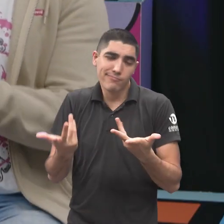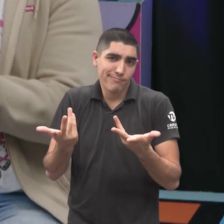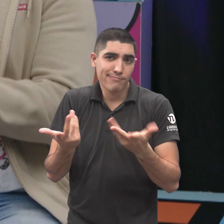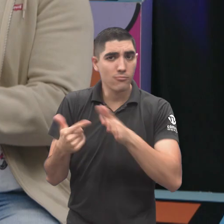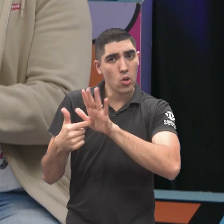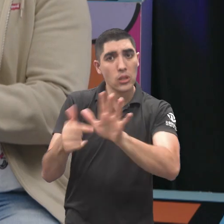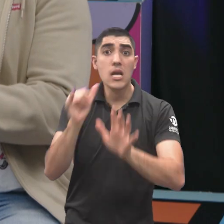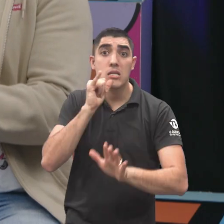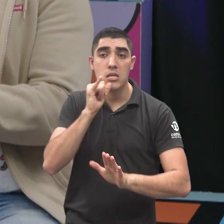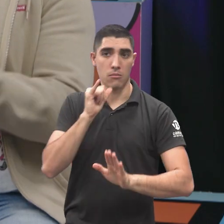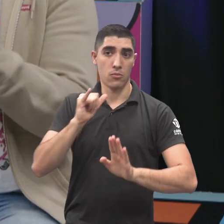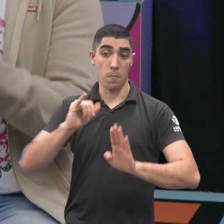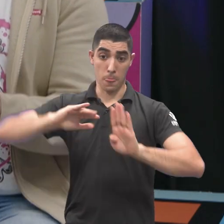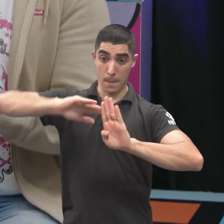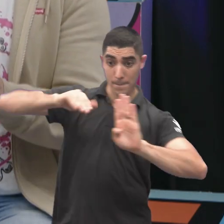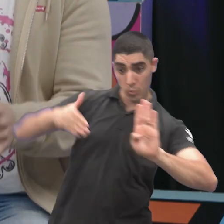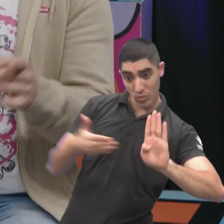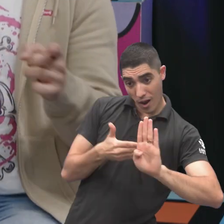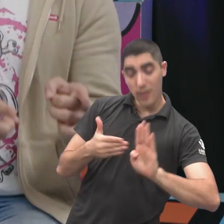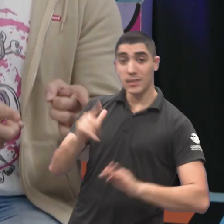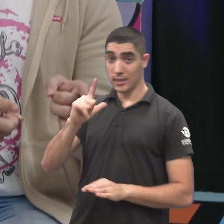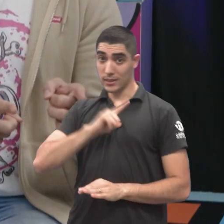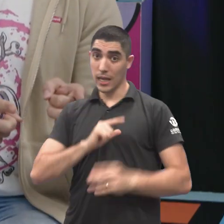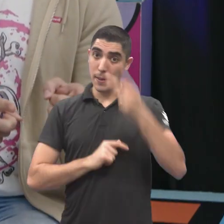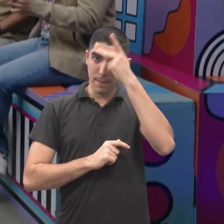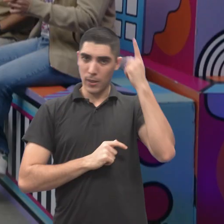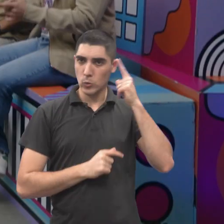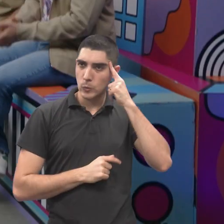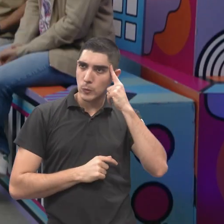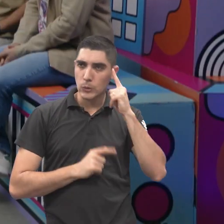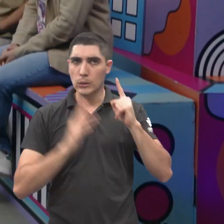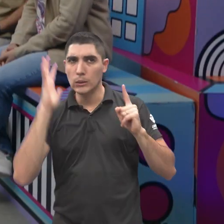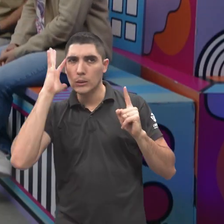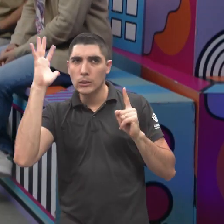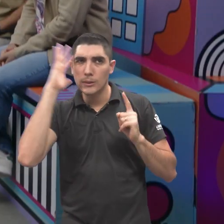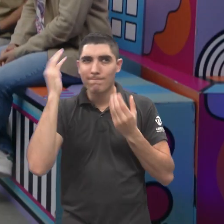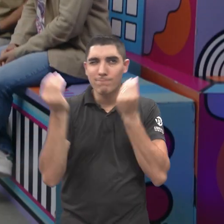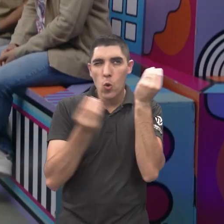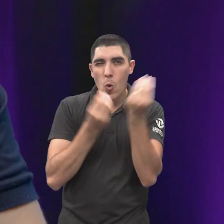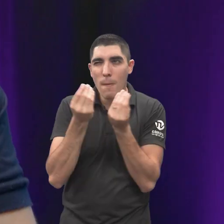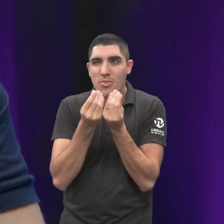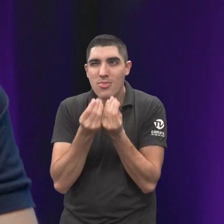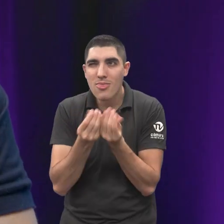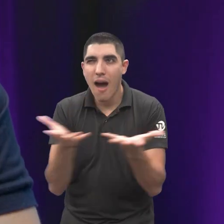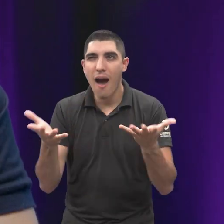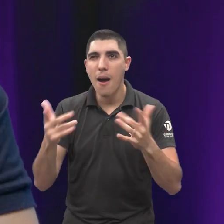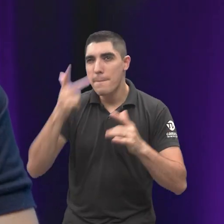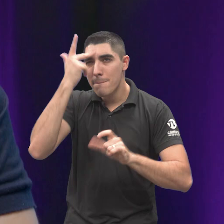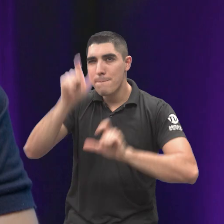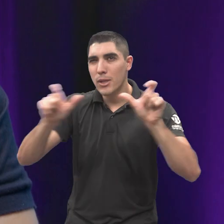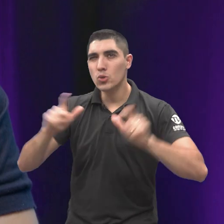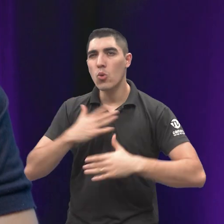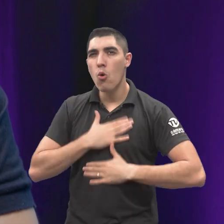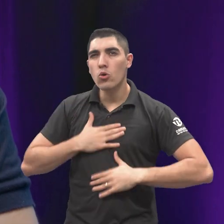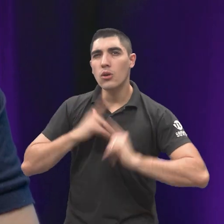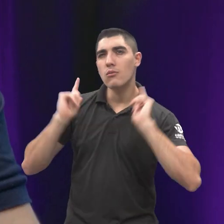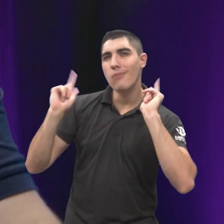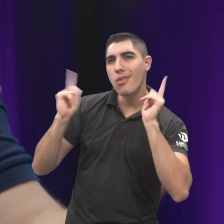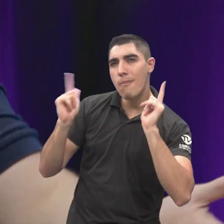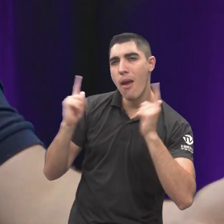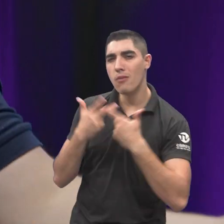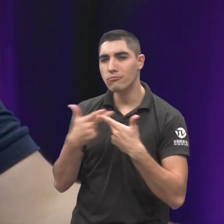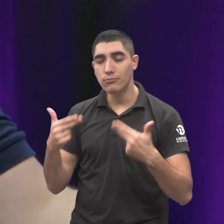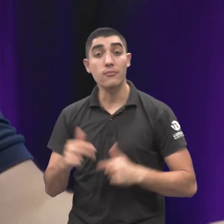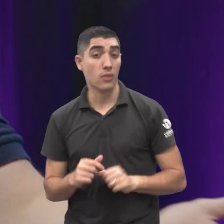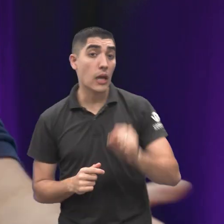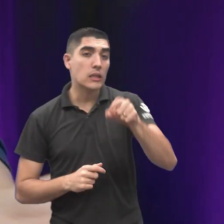alguém pensando a maneira que a gente consome. Não, com certeza, com certeza. Essa questão de bandas, tem várias